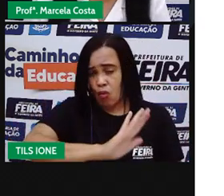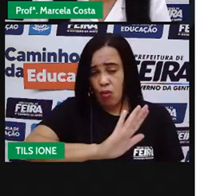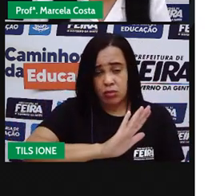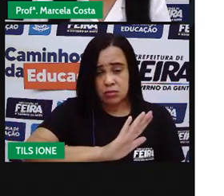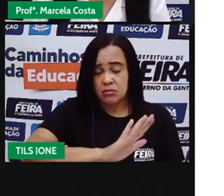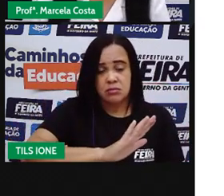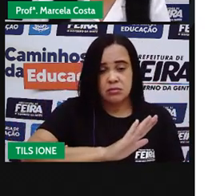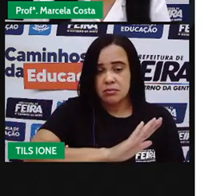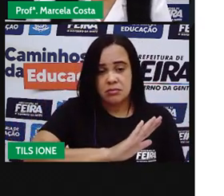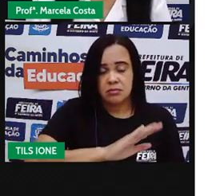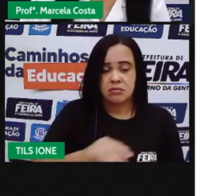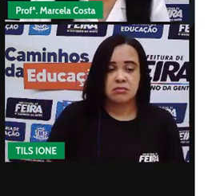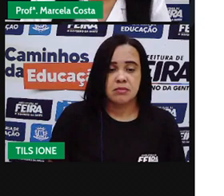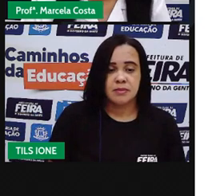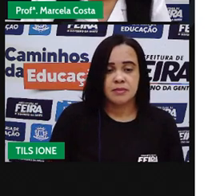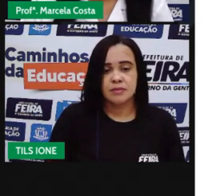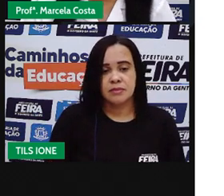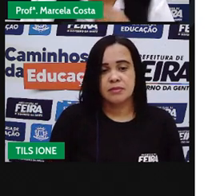não gostar.